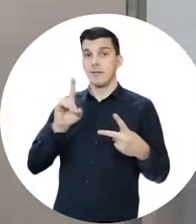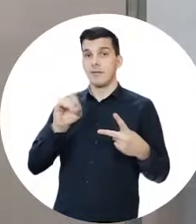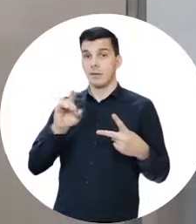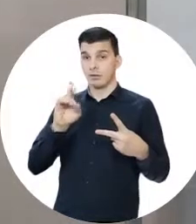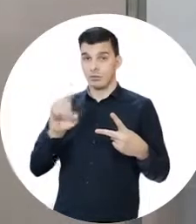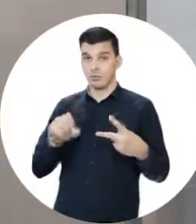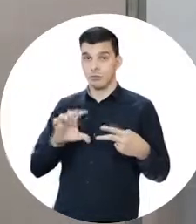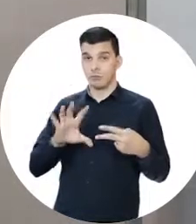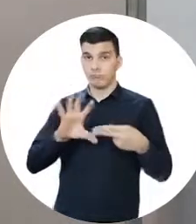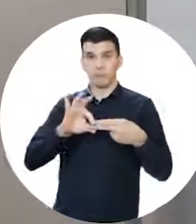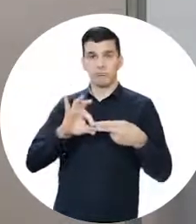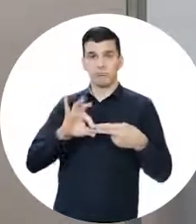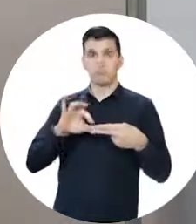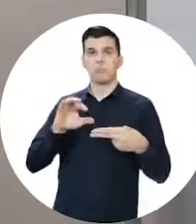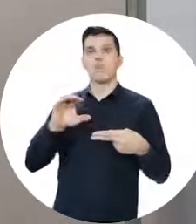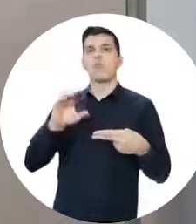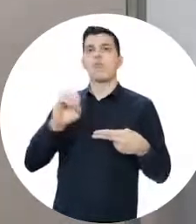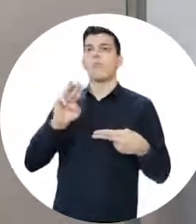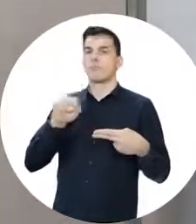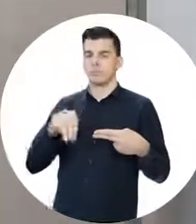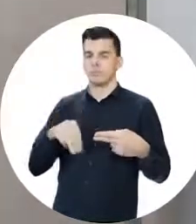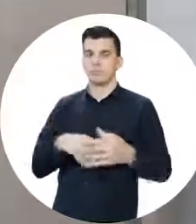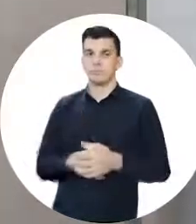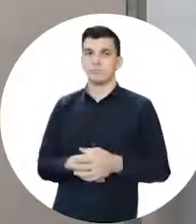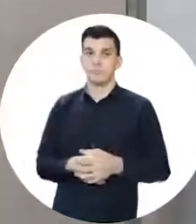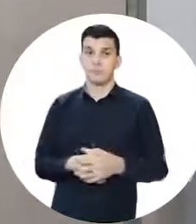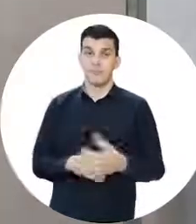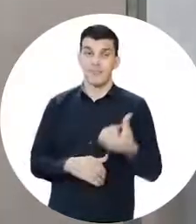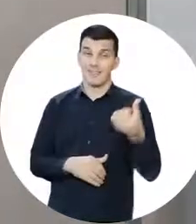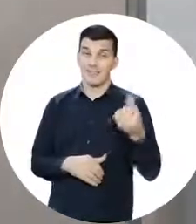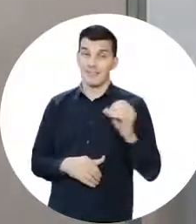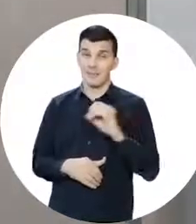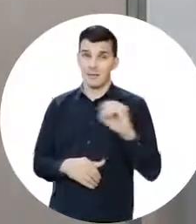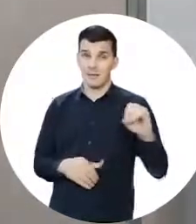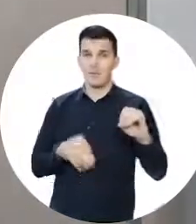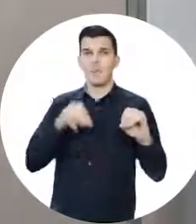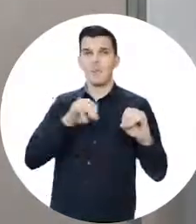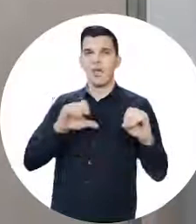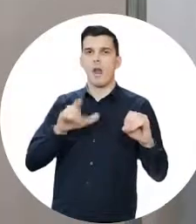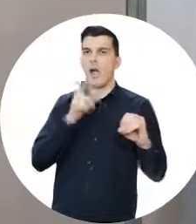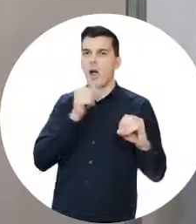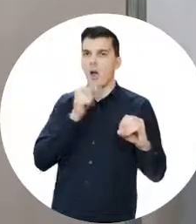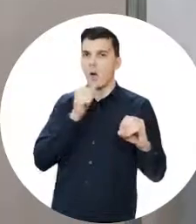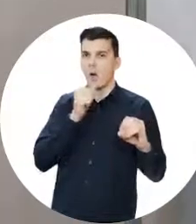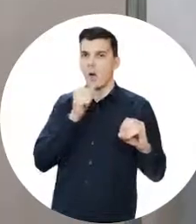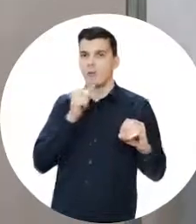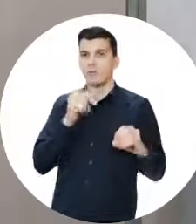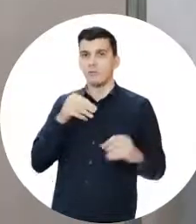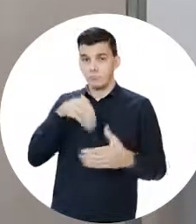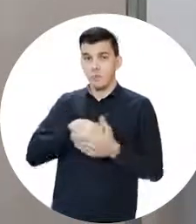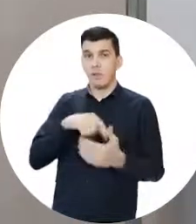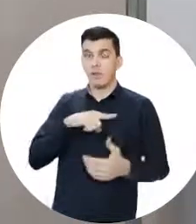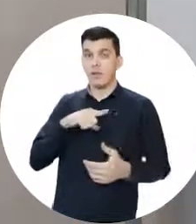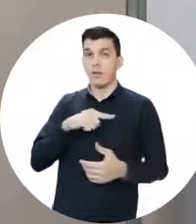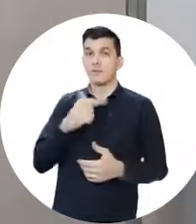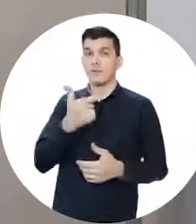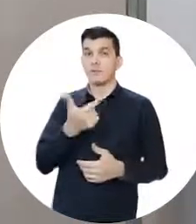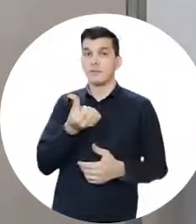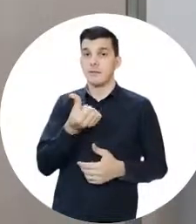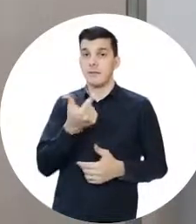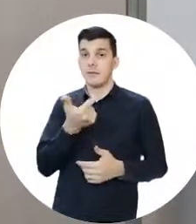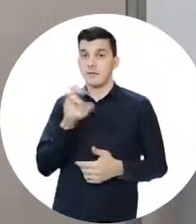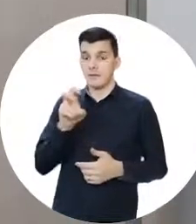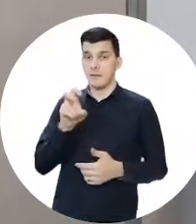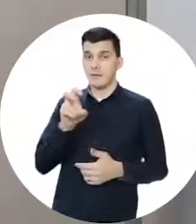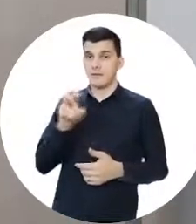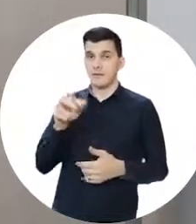a concentração comum, por exemplo. Então vamos lá. Em 600 ml de água, compõe uma solução de 620 ml